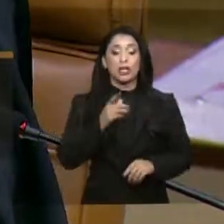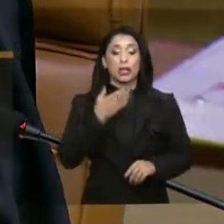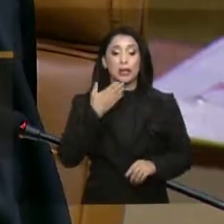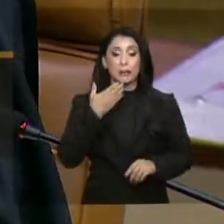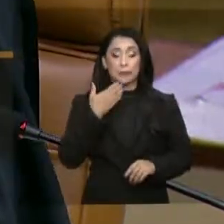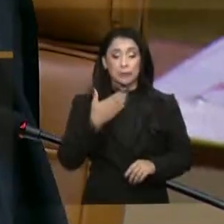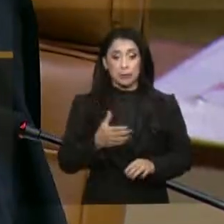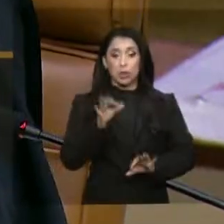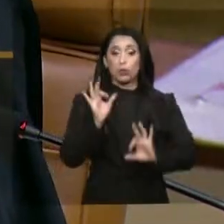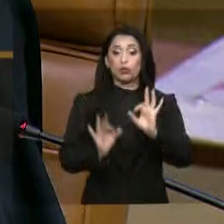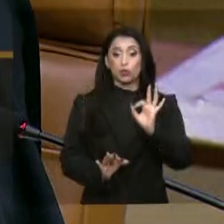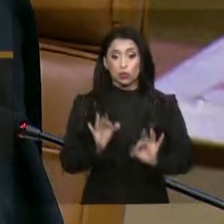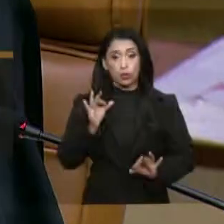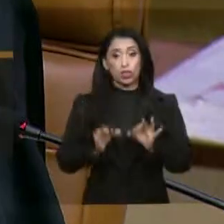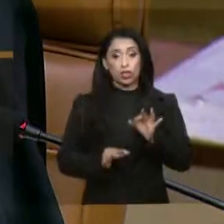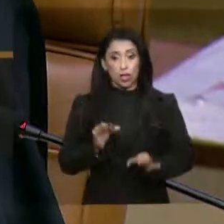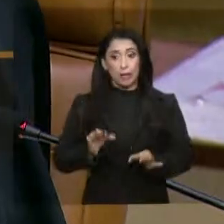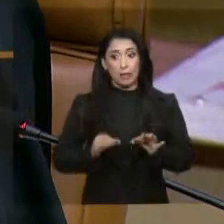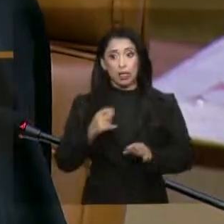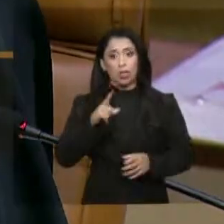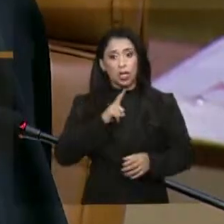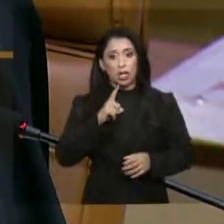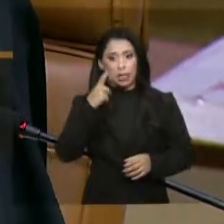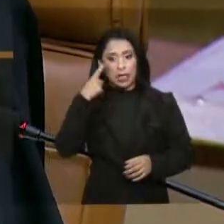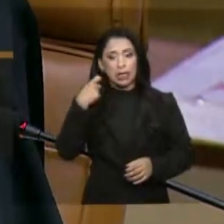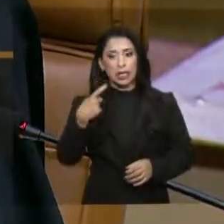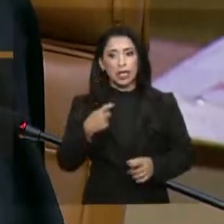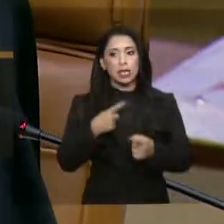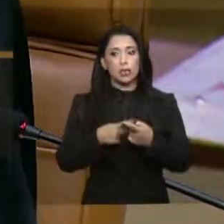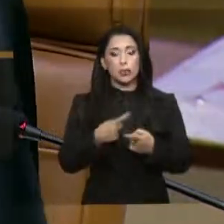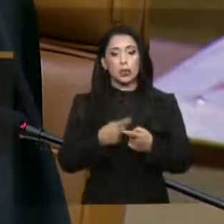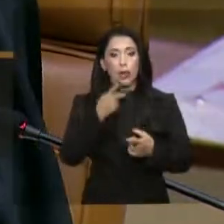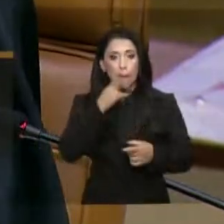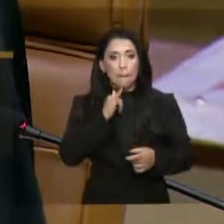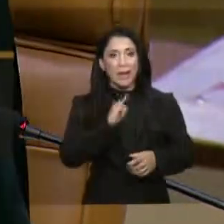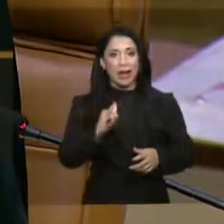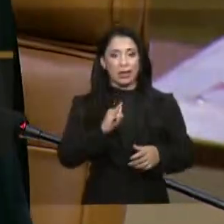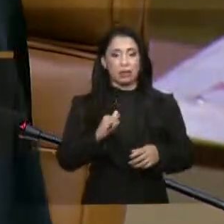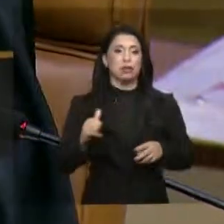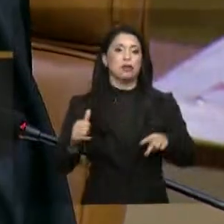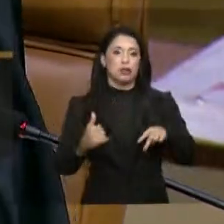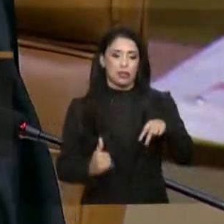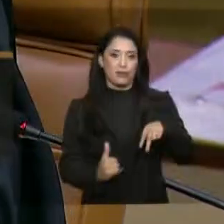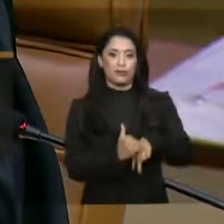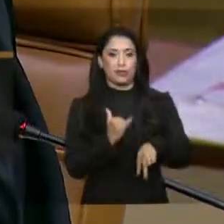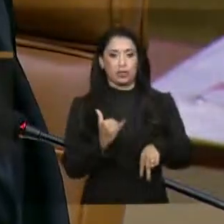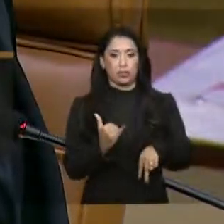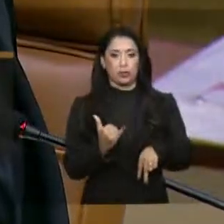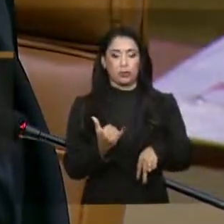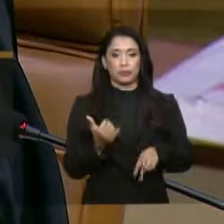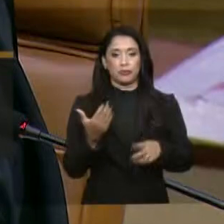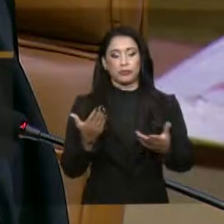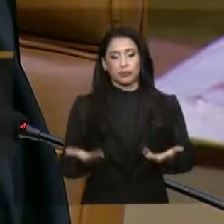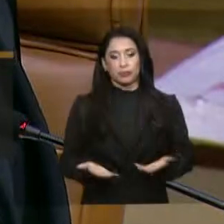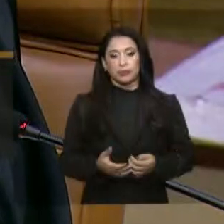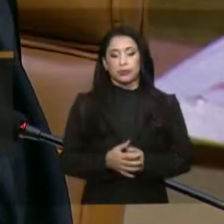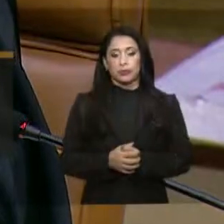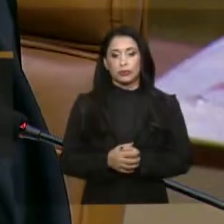terceiro juridicamente interessado, uma vez que é o pai da vítima. E cito aqui